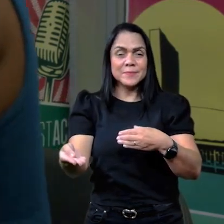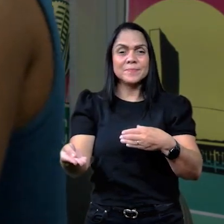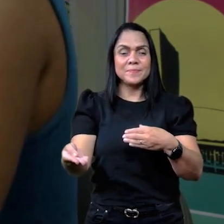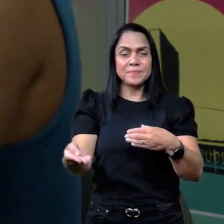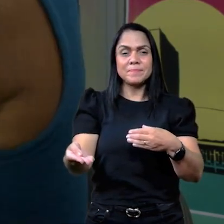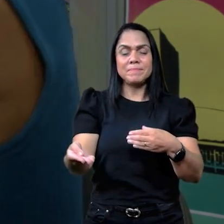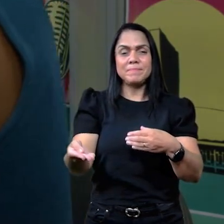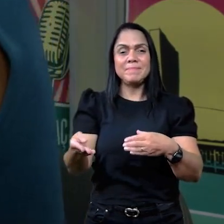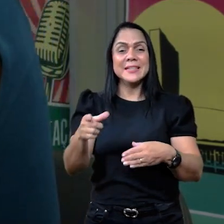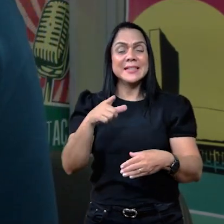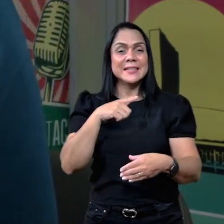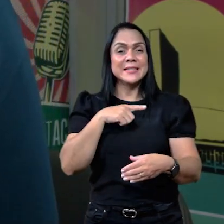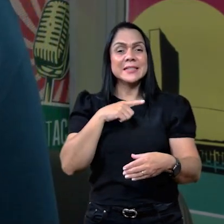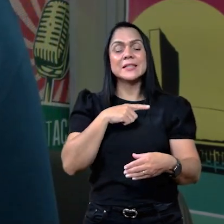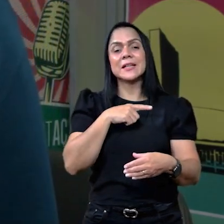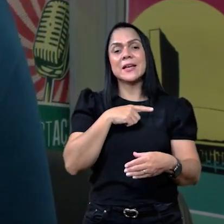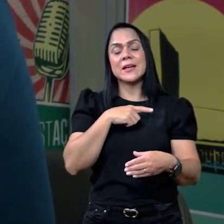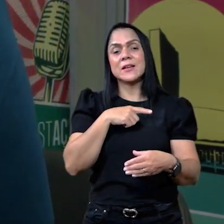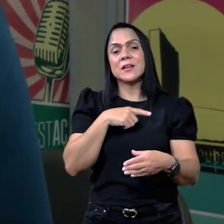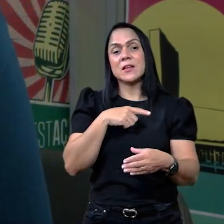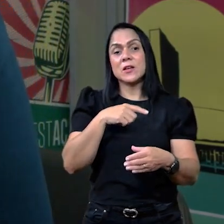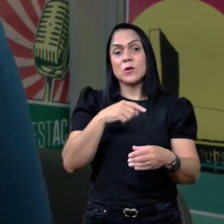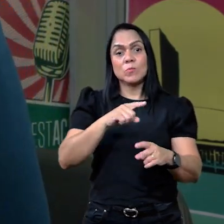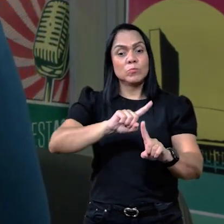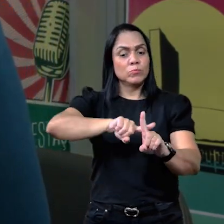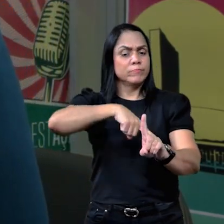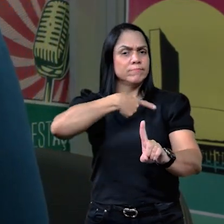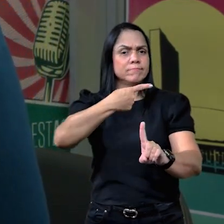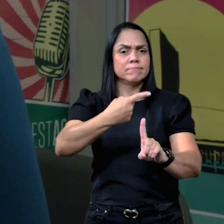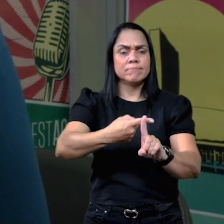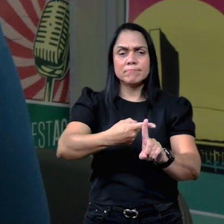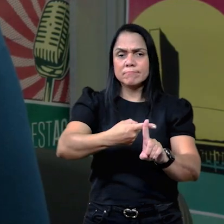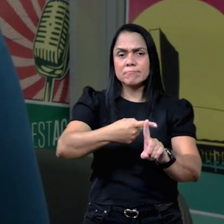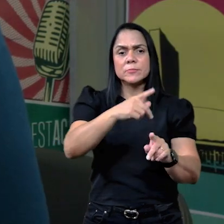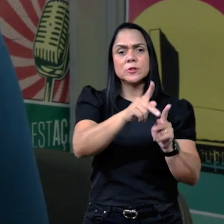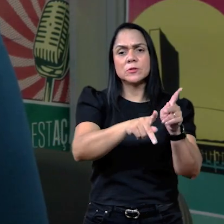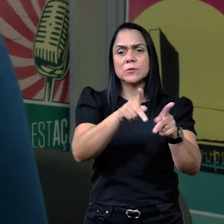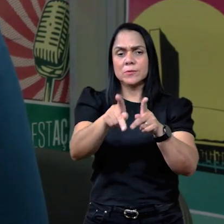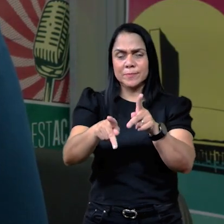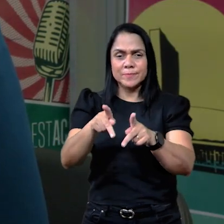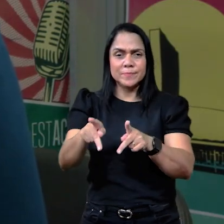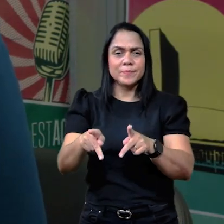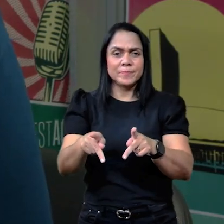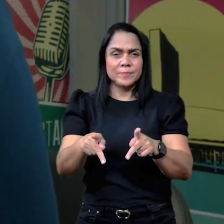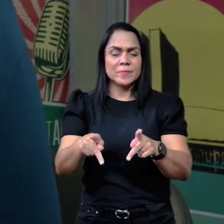desterritorializados, vai refletir esse número dessas comunidades tradicionais, né,